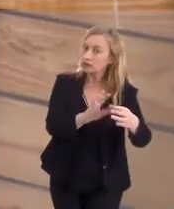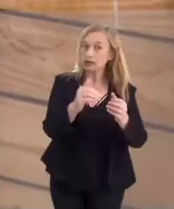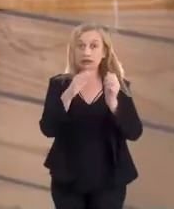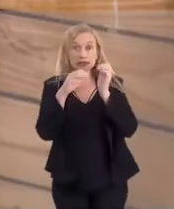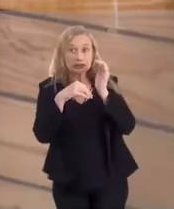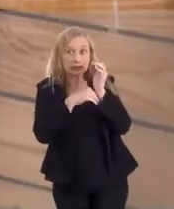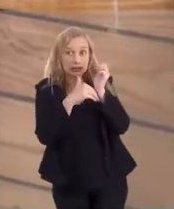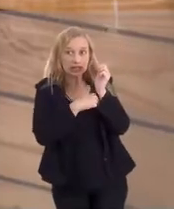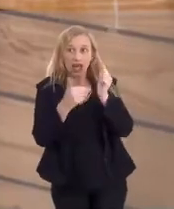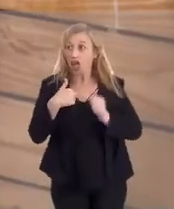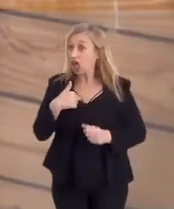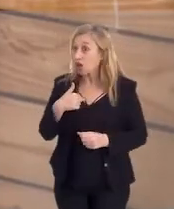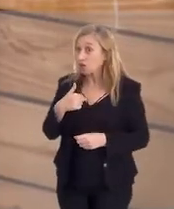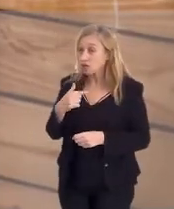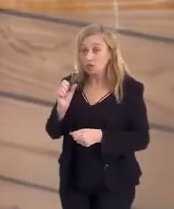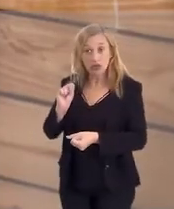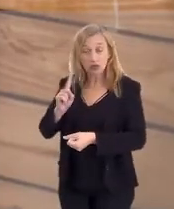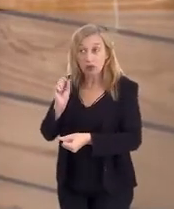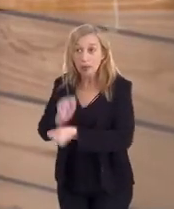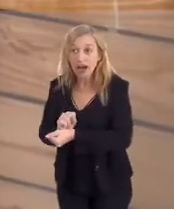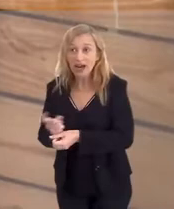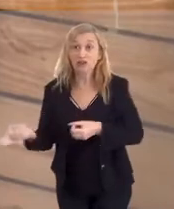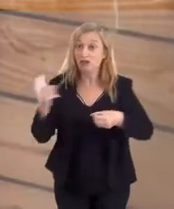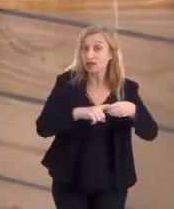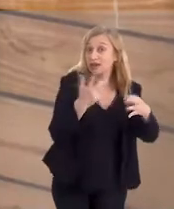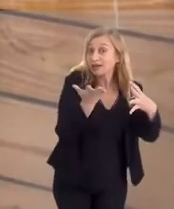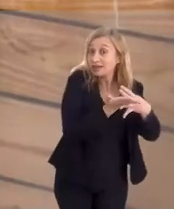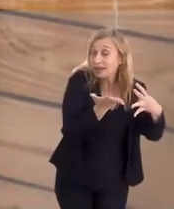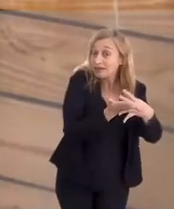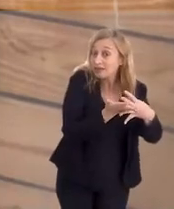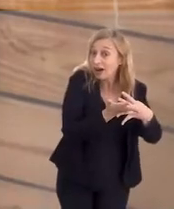de segredo, mas eu sou uma pessoa que não desisto. Então, nós